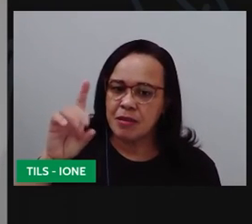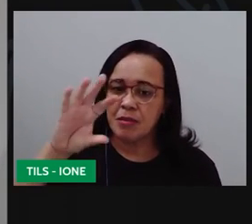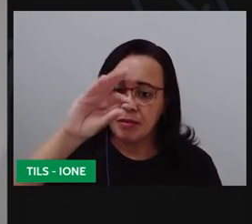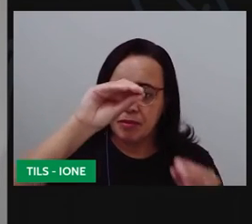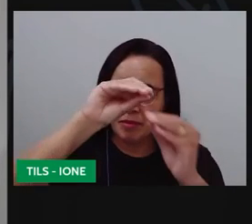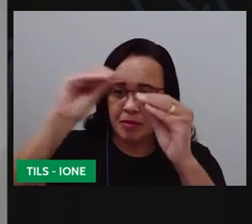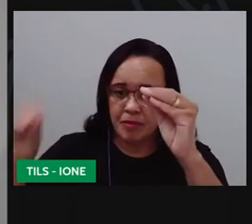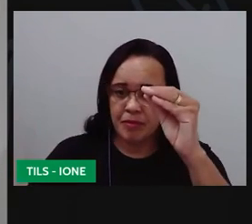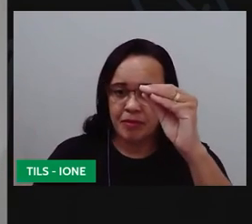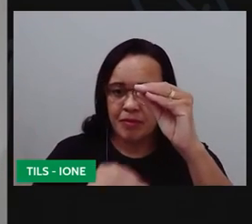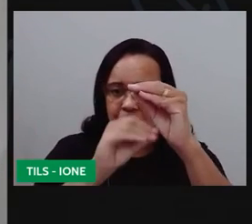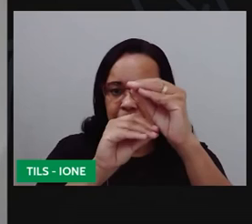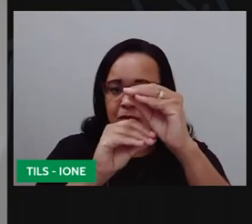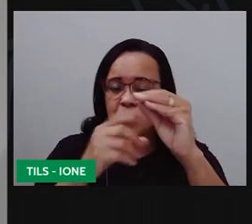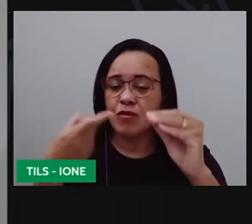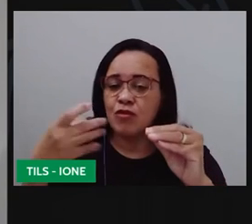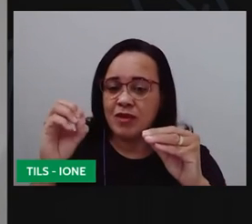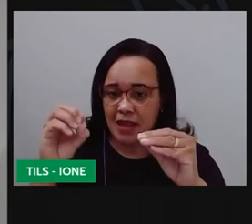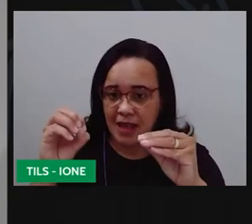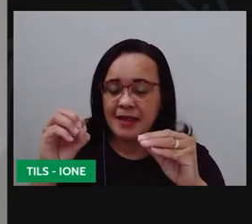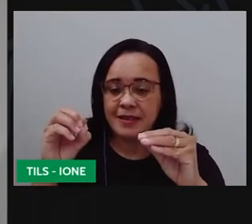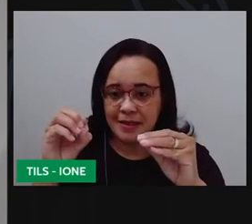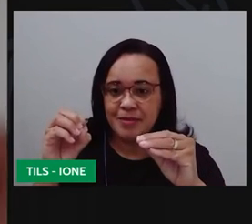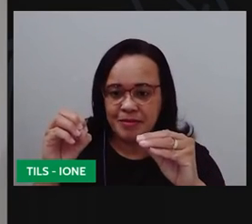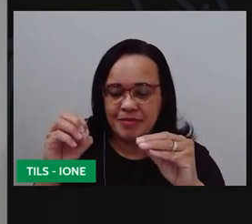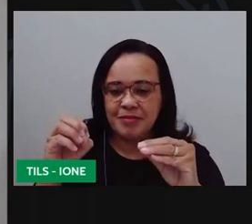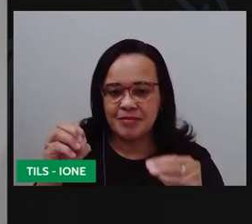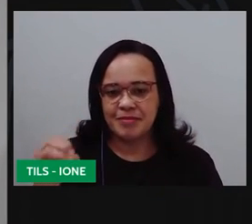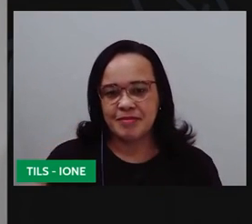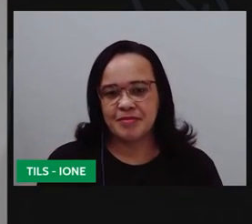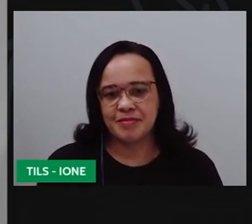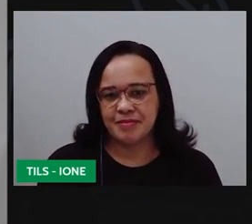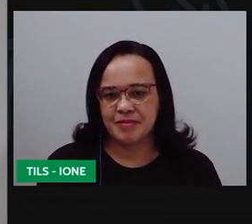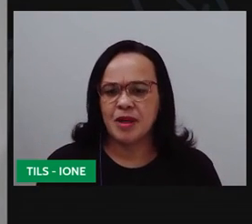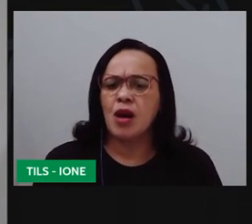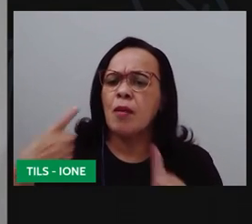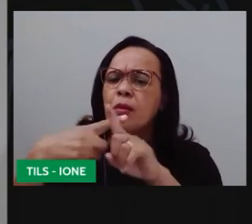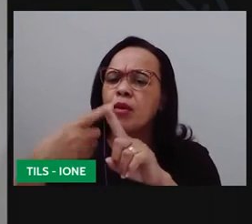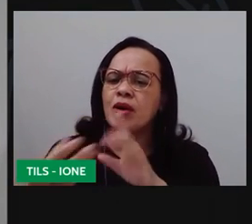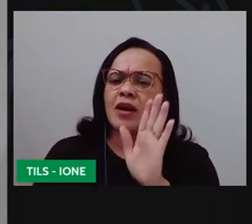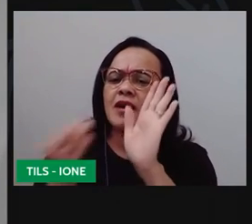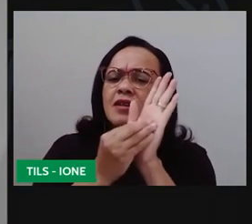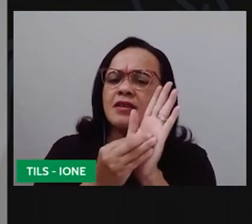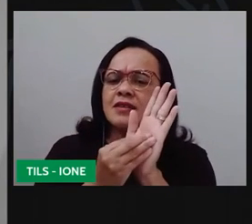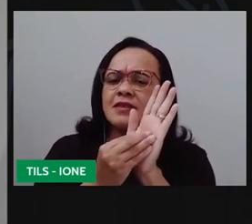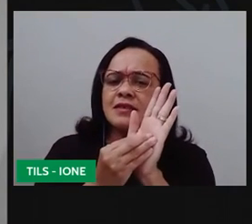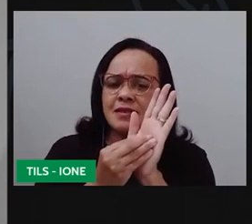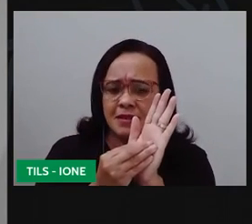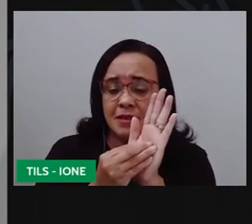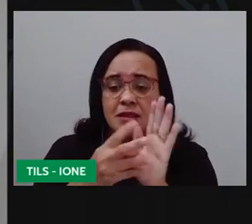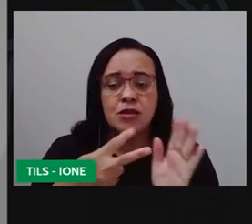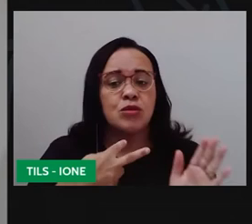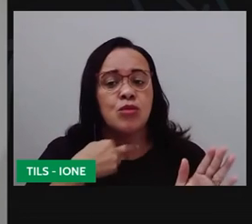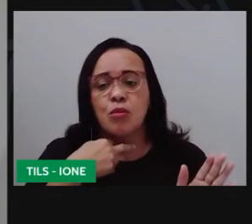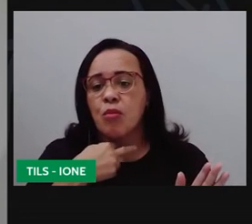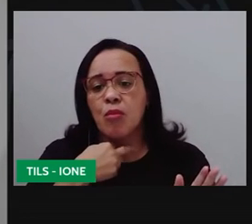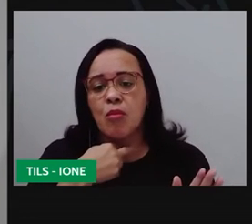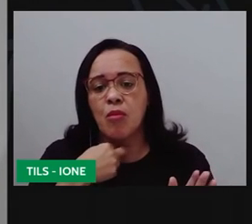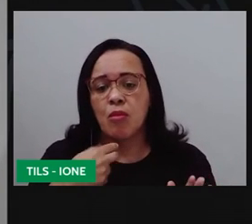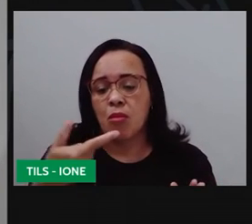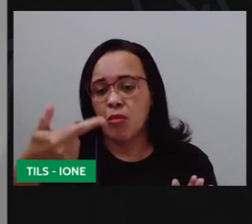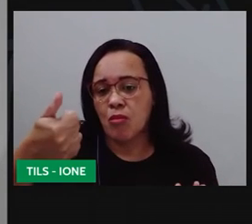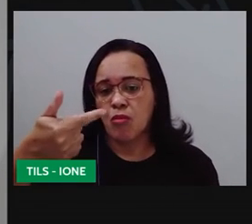aqui ó e vou acrescentar aqui é porque eu tô acrescentando porque eu não posso colocar 12